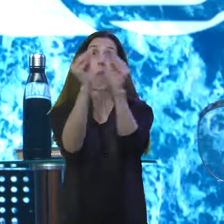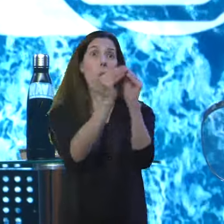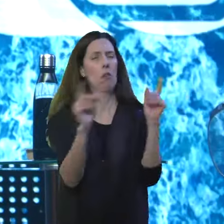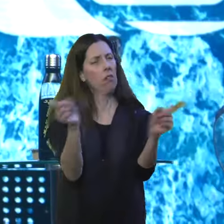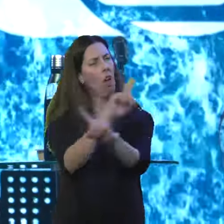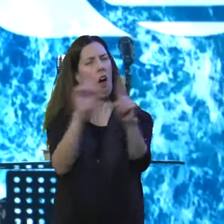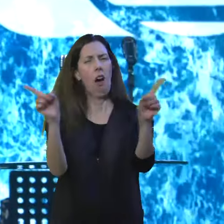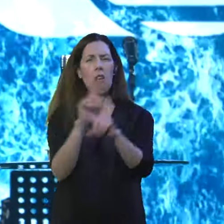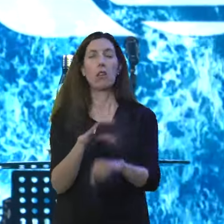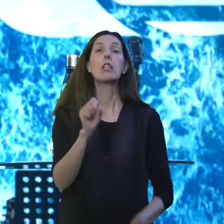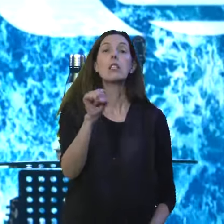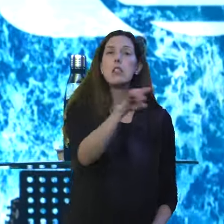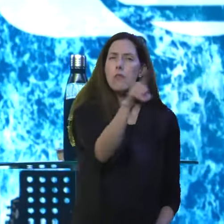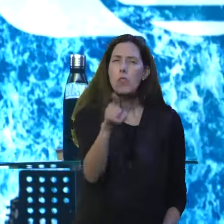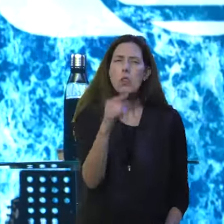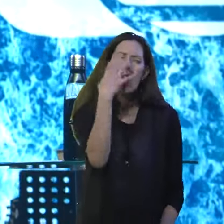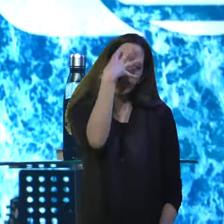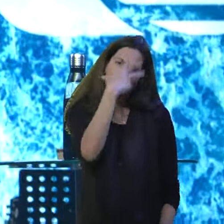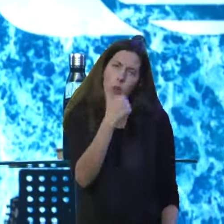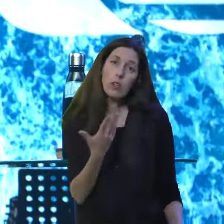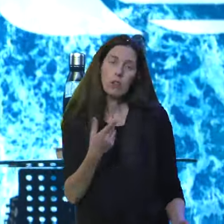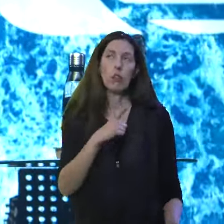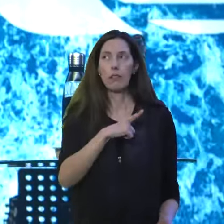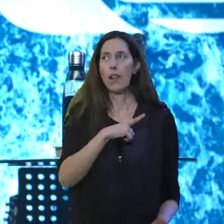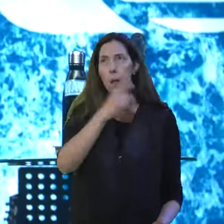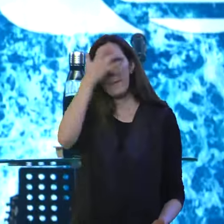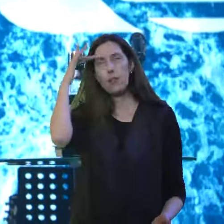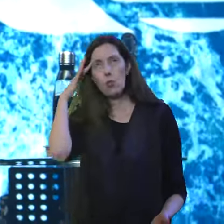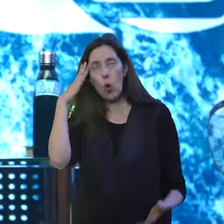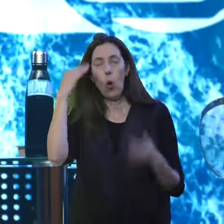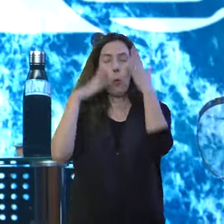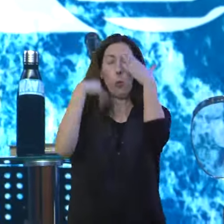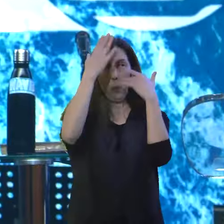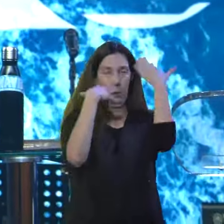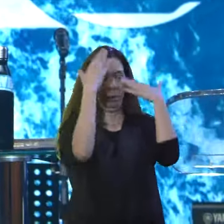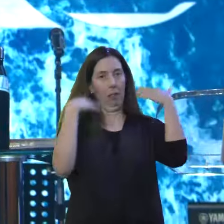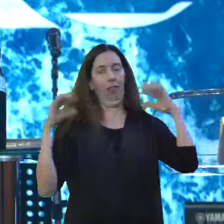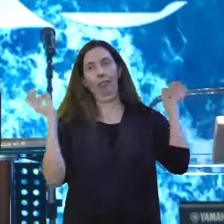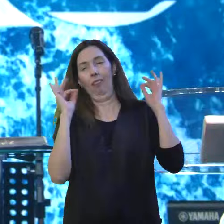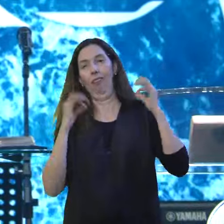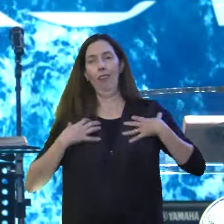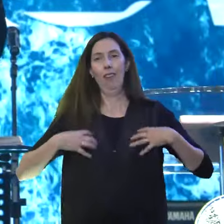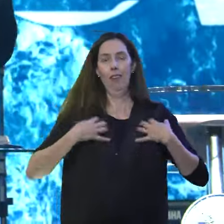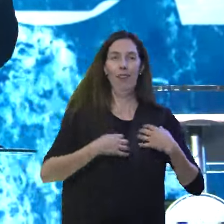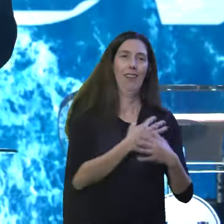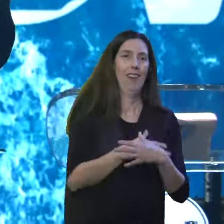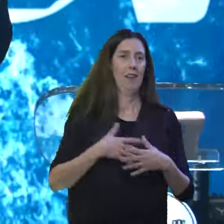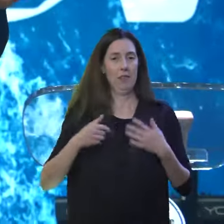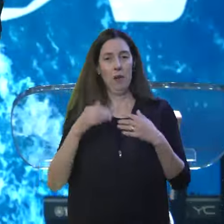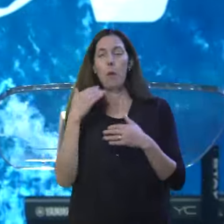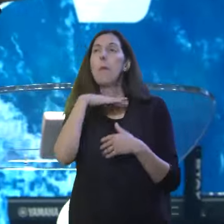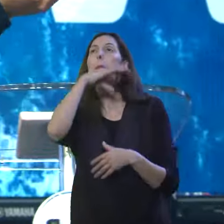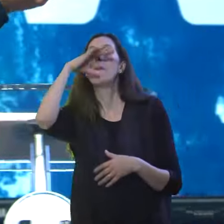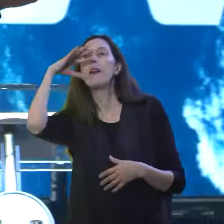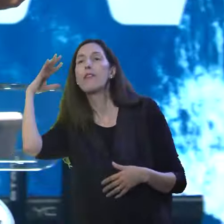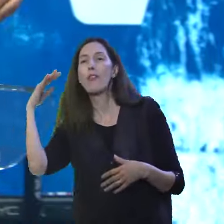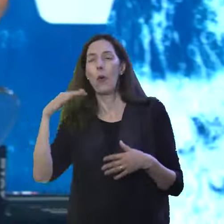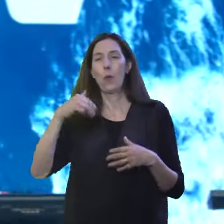ou bonita, ou se esforça, né? Porque tem gente que é esforçado. Se esforça, né? Passa um perfume, se arruma,